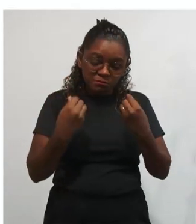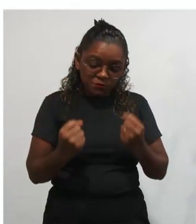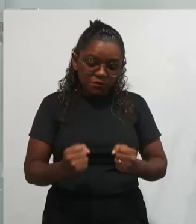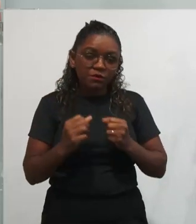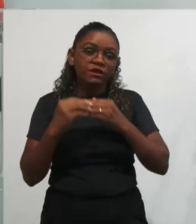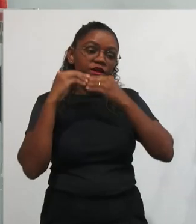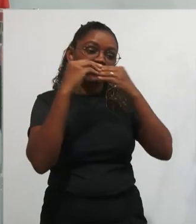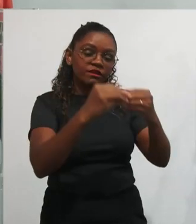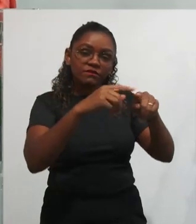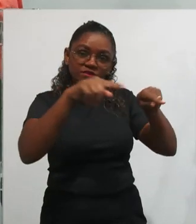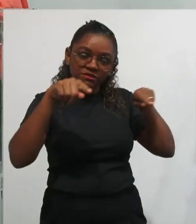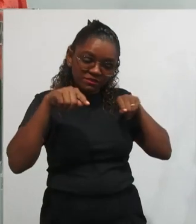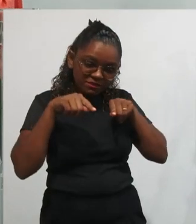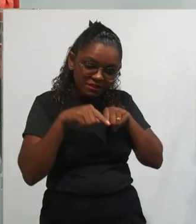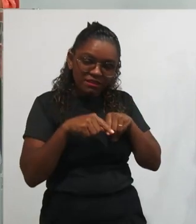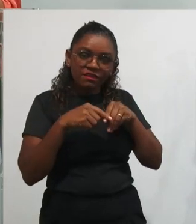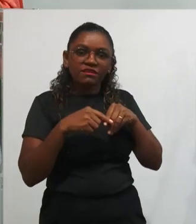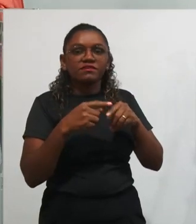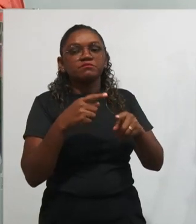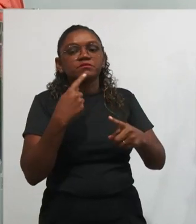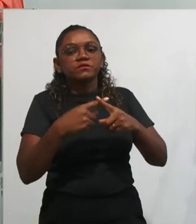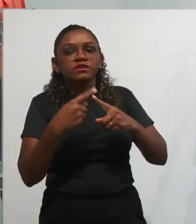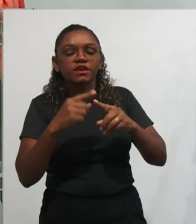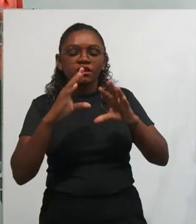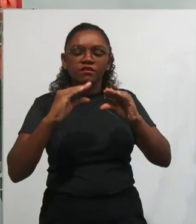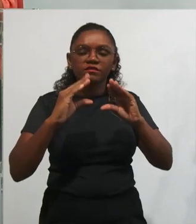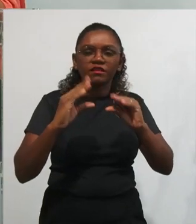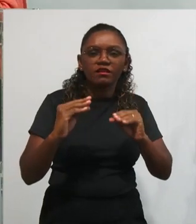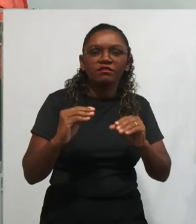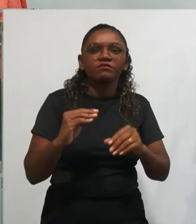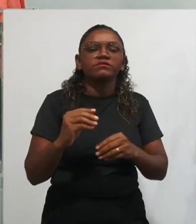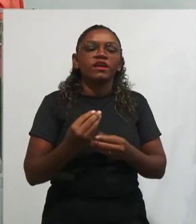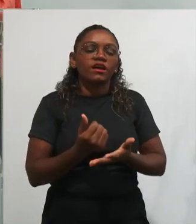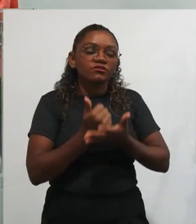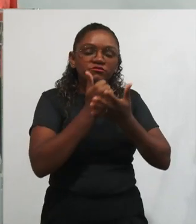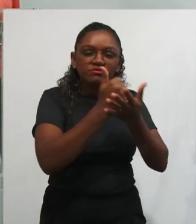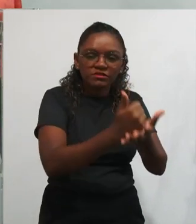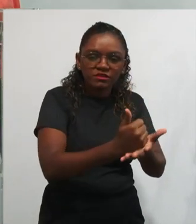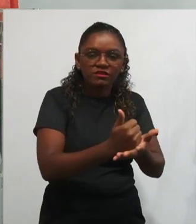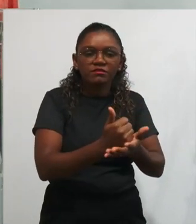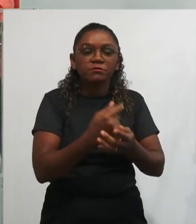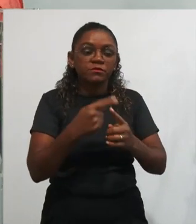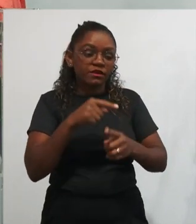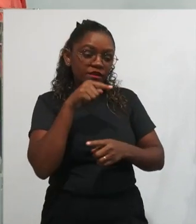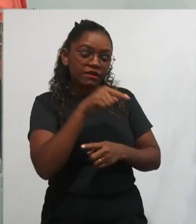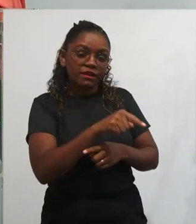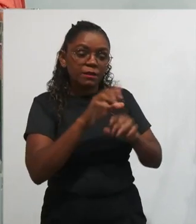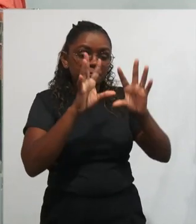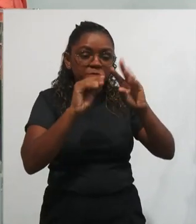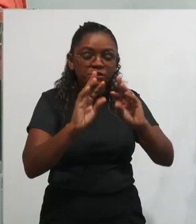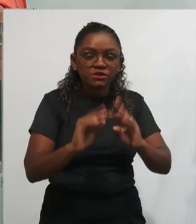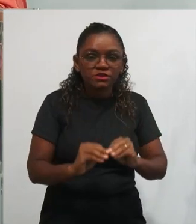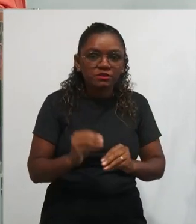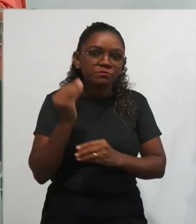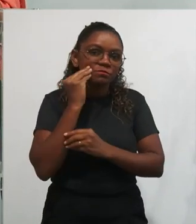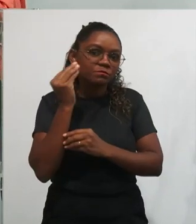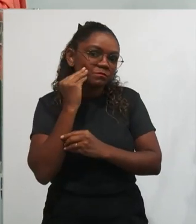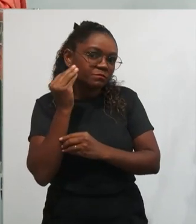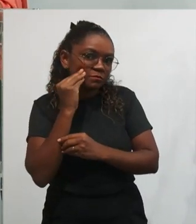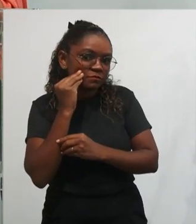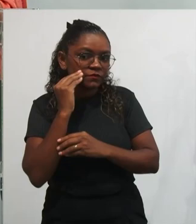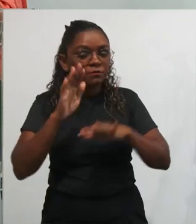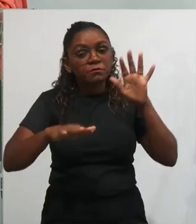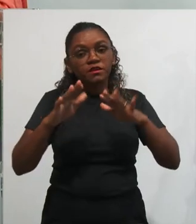feltro traga um algodão uma lã traga um líquido algo que a criança ela Experimente muitas vezes a criança em